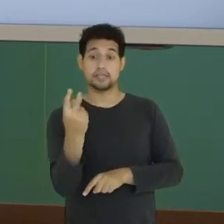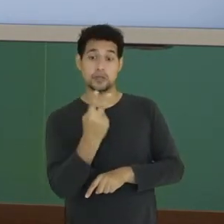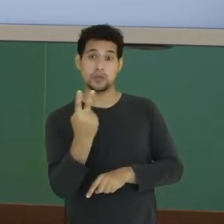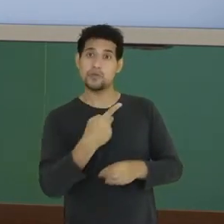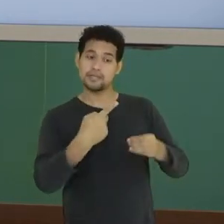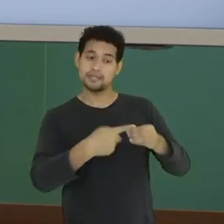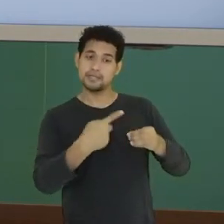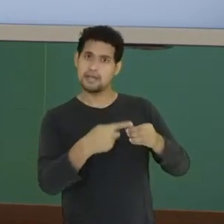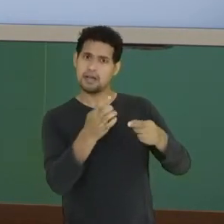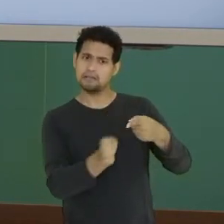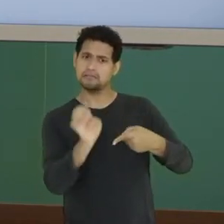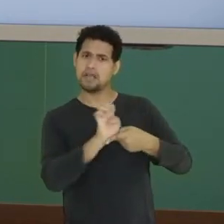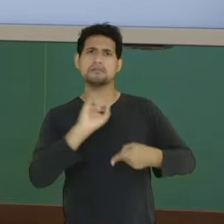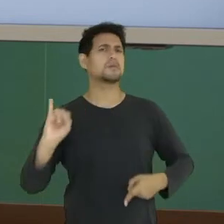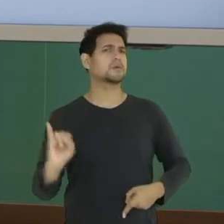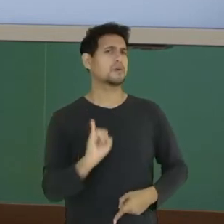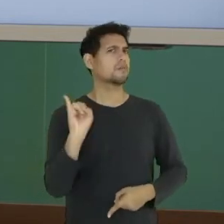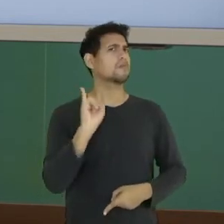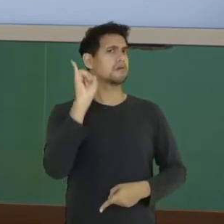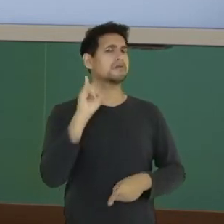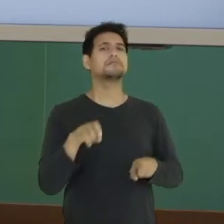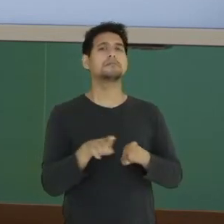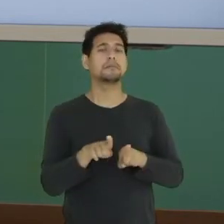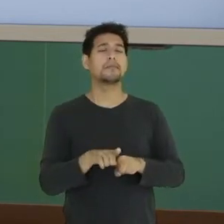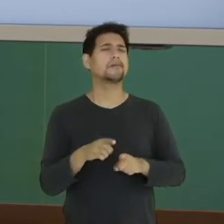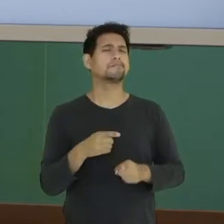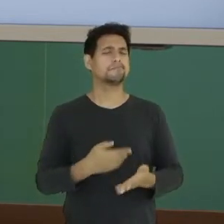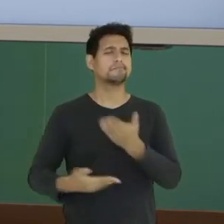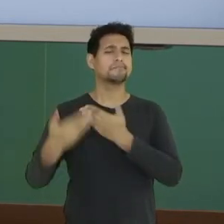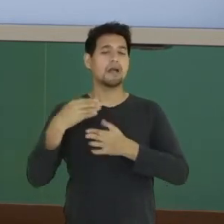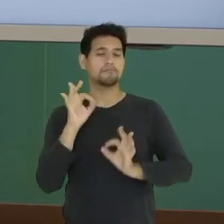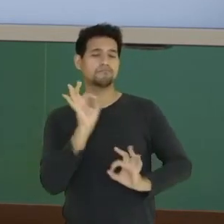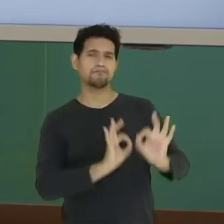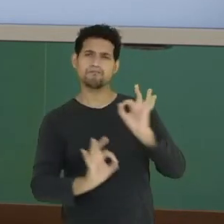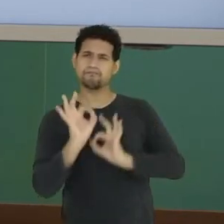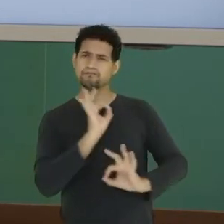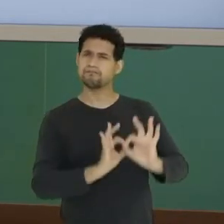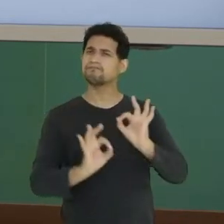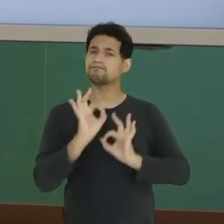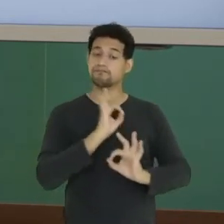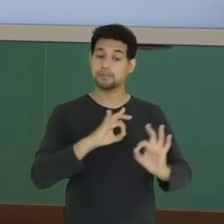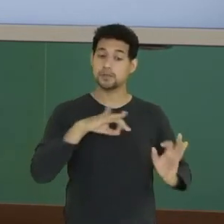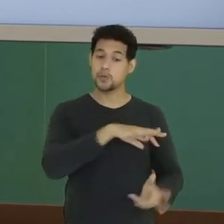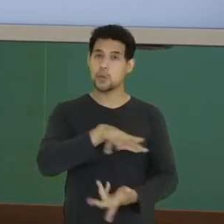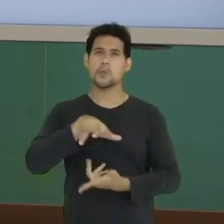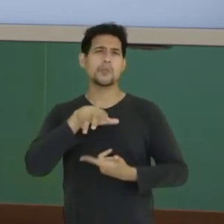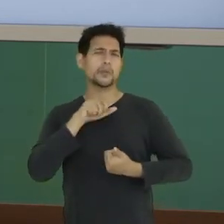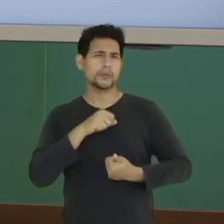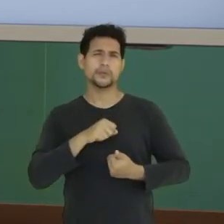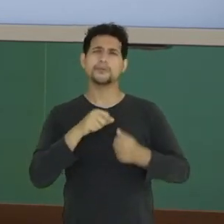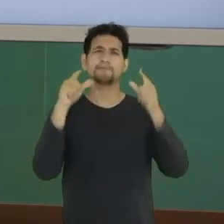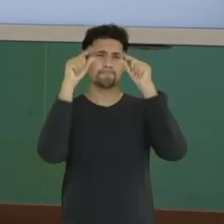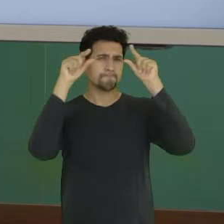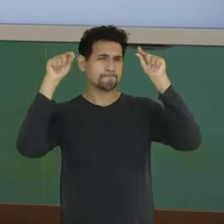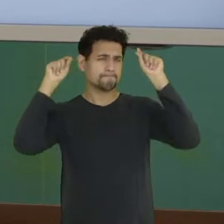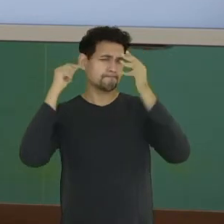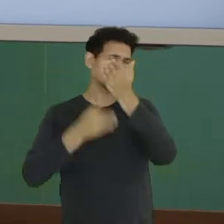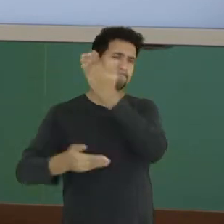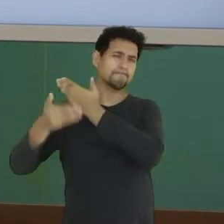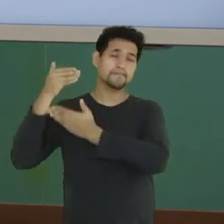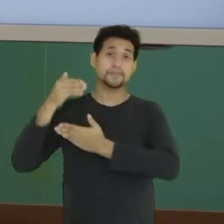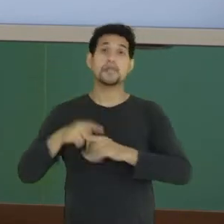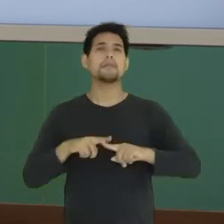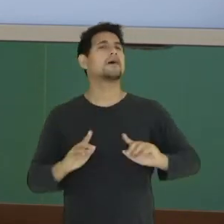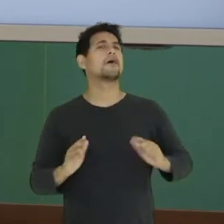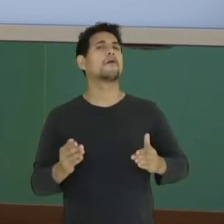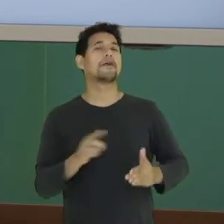cidades-estado muito importantes na organização do mundo grego antigo. Começando então